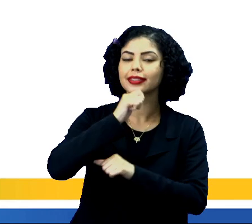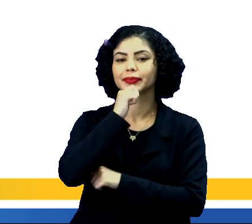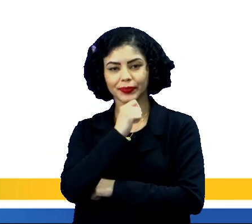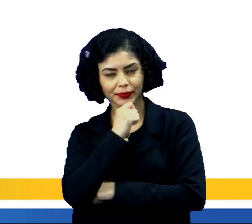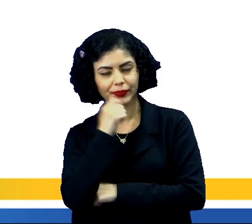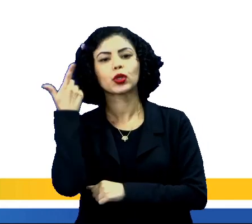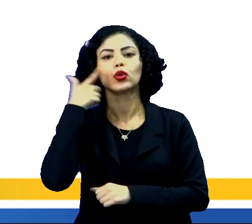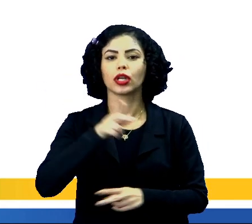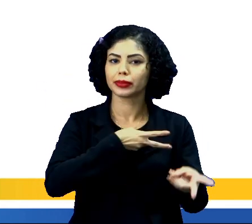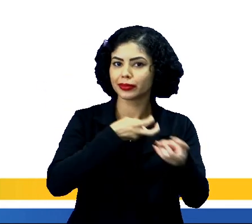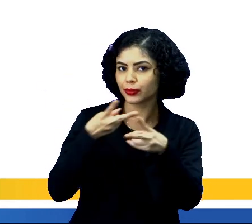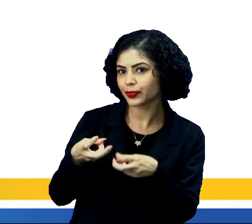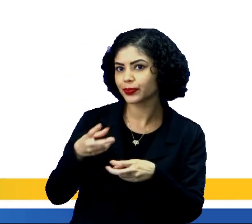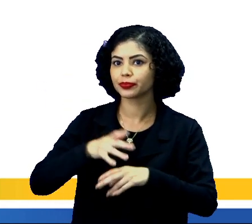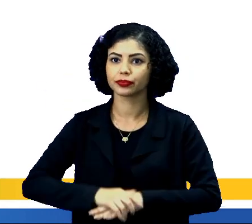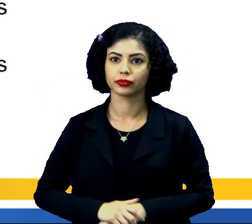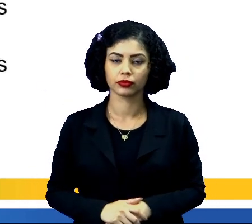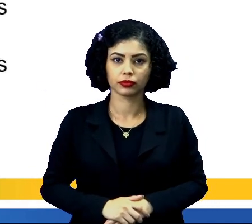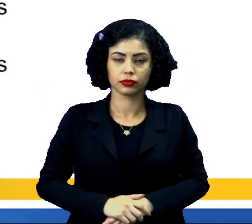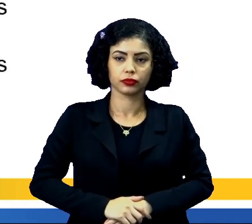ali, conseguimos observar.